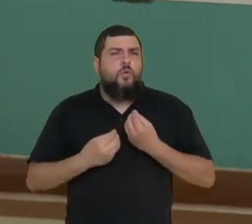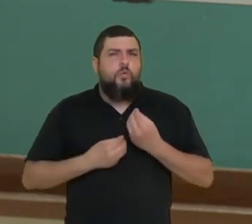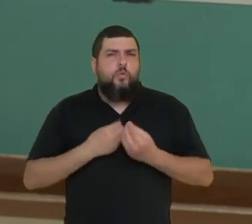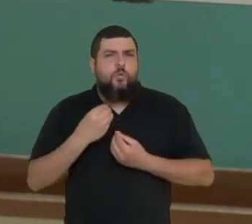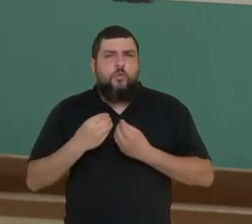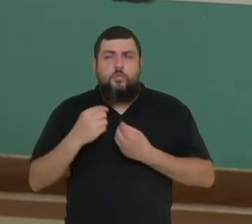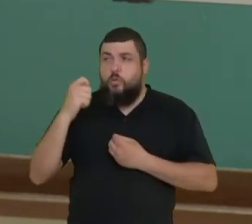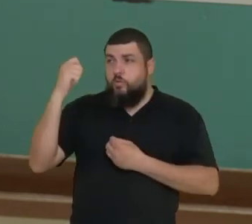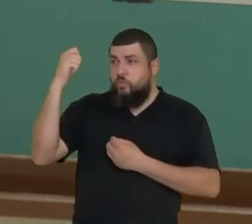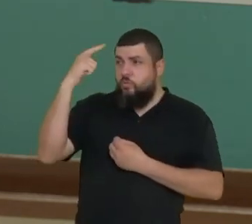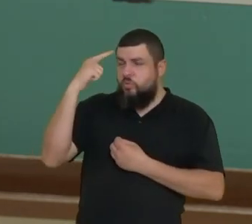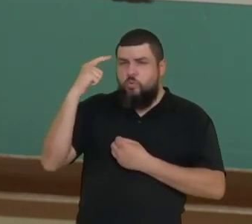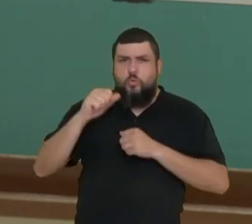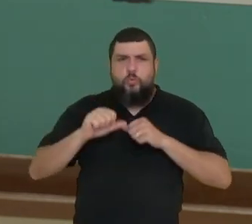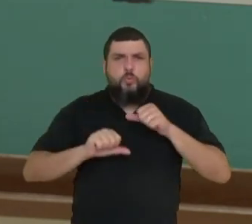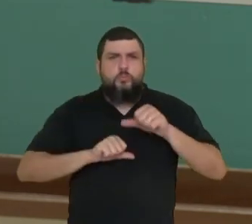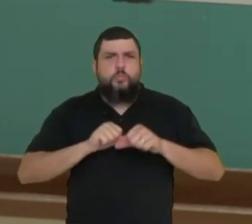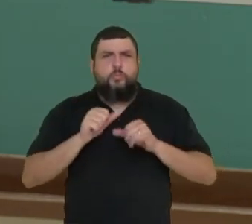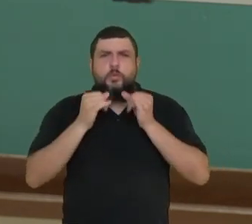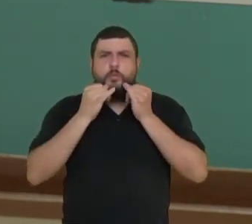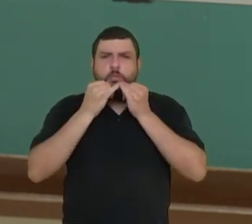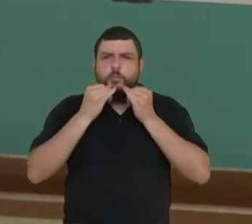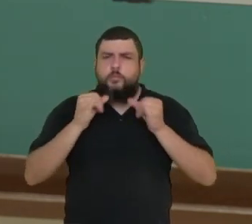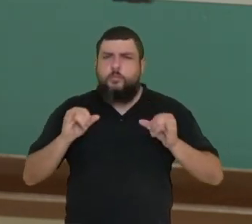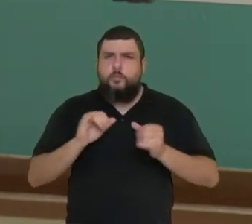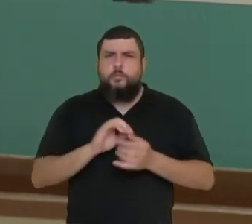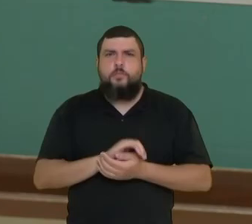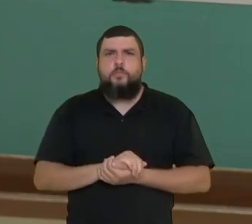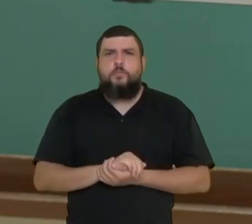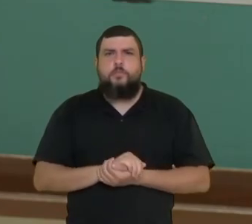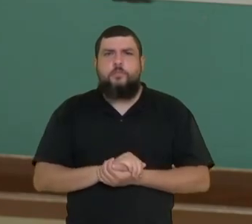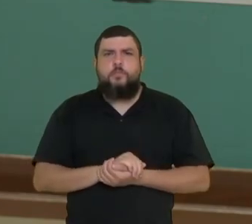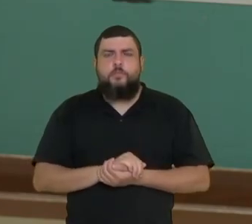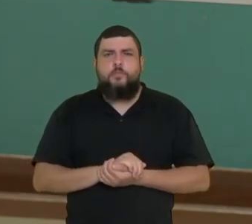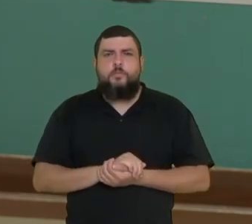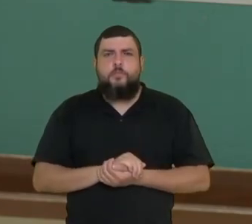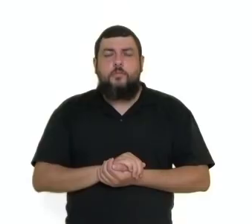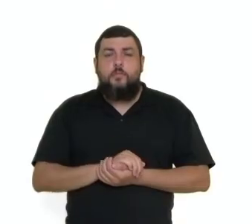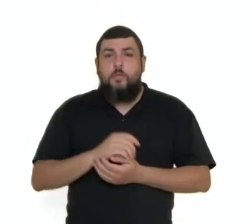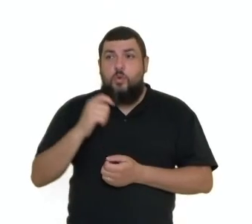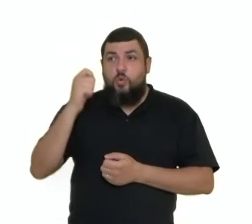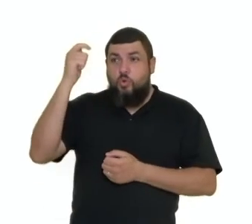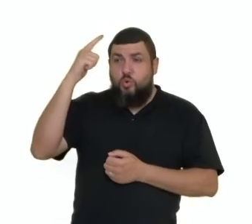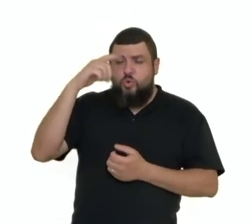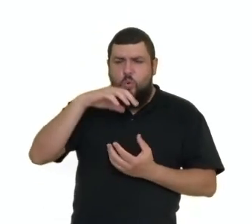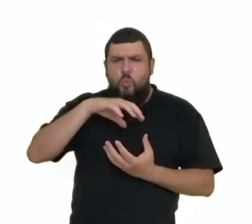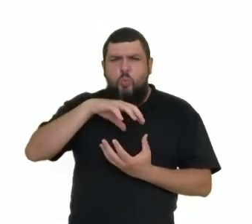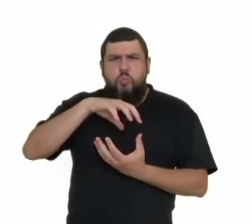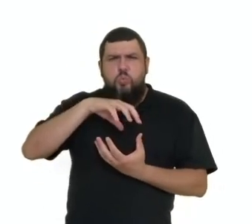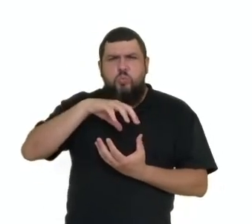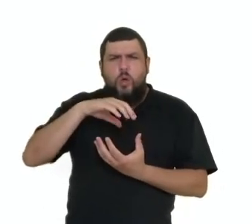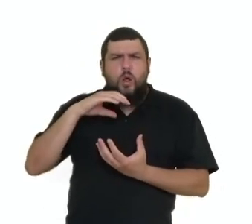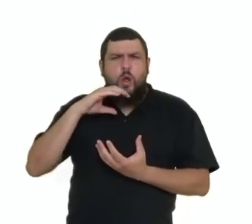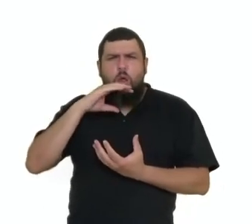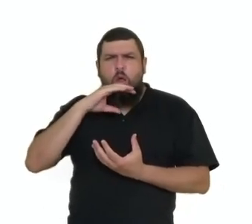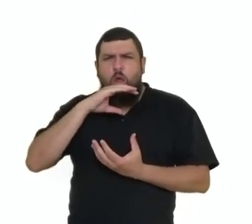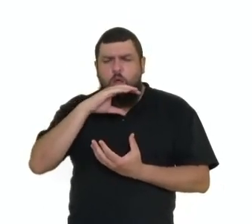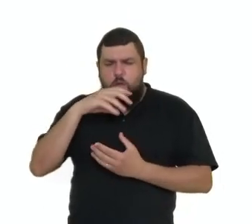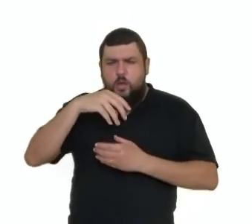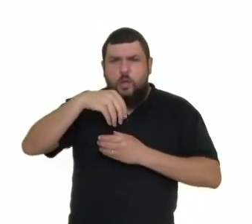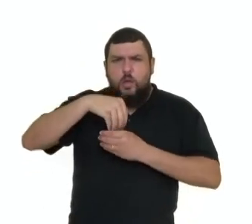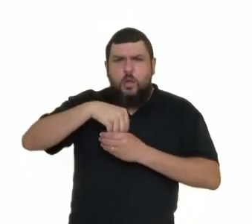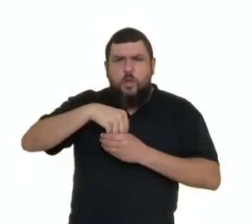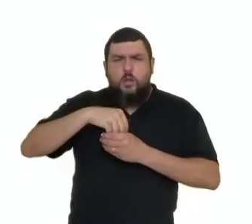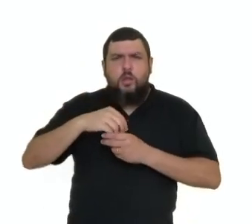no Sol, certo? Então, por ser muito massivo, o Sol queima um elemento em seu interior chamado